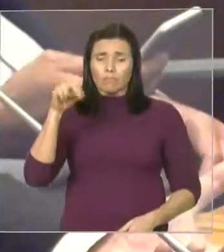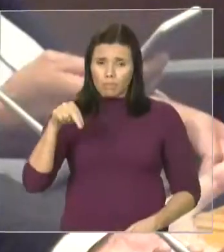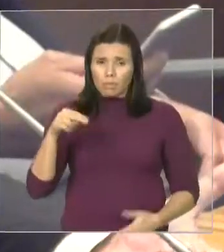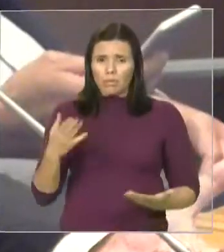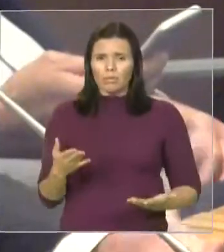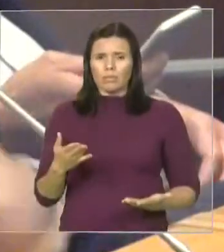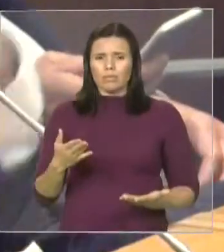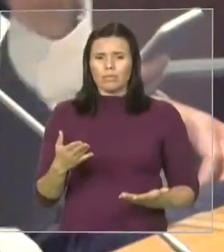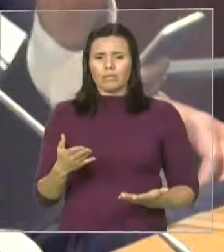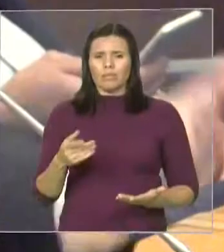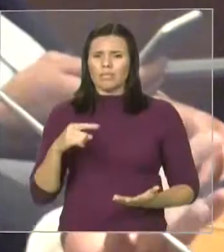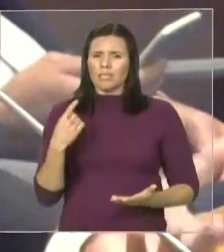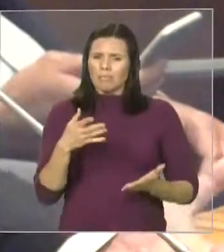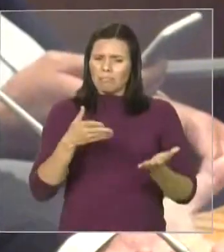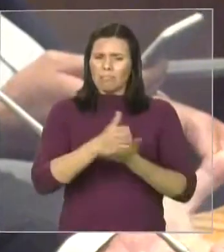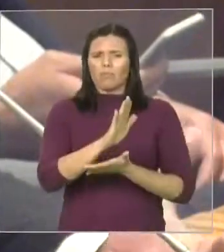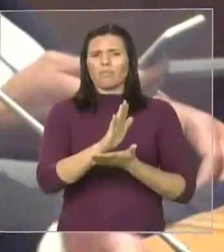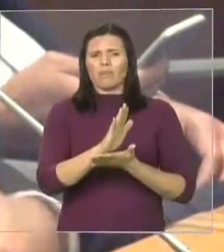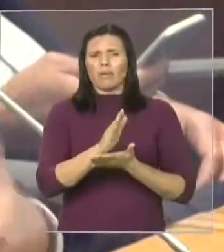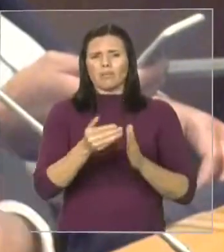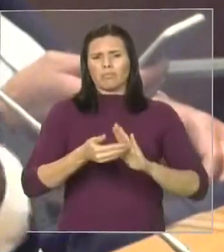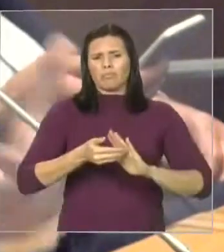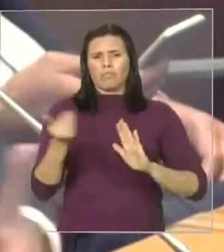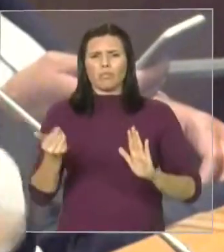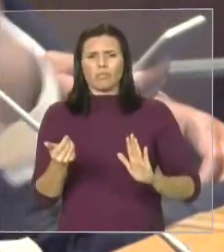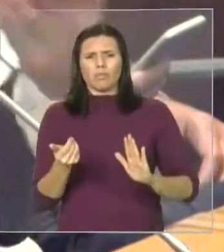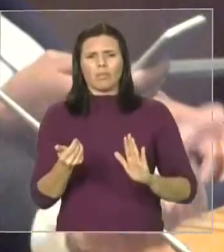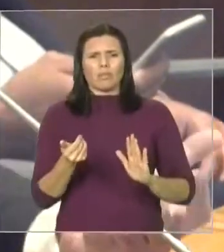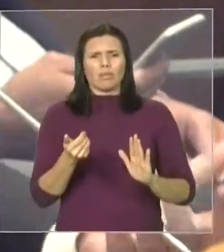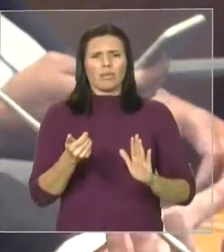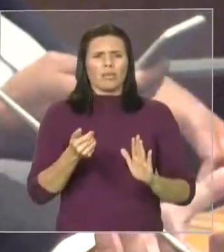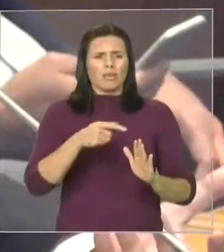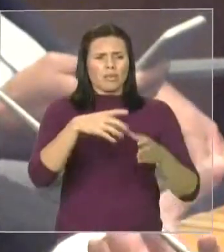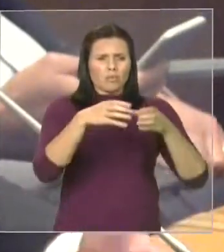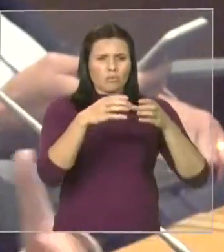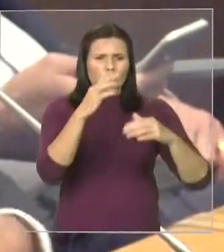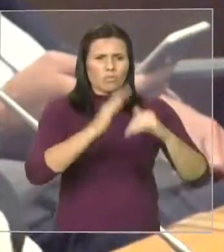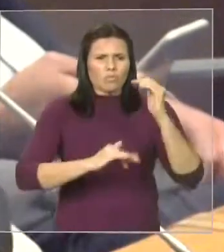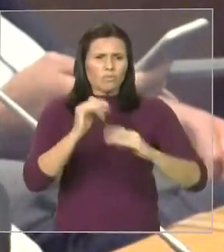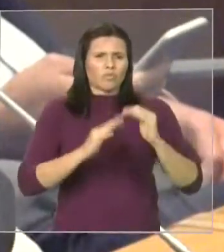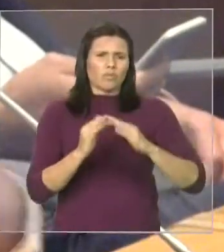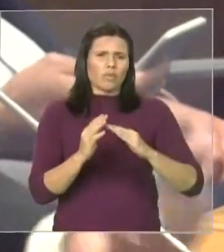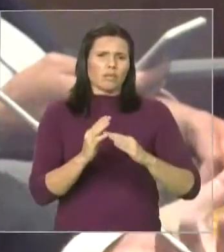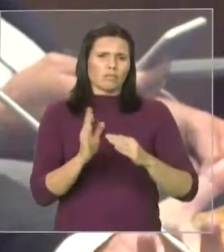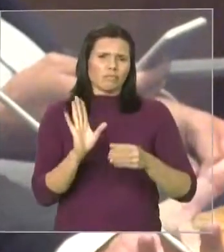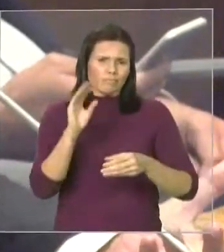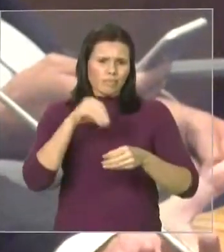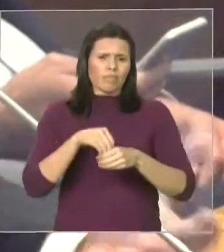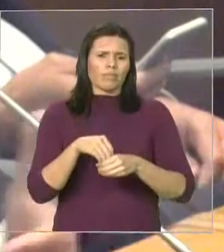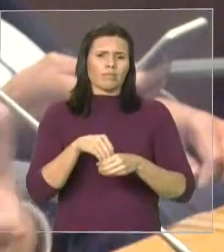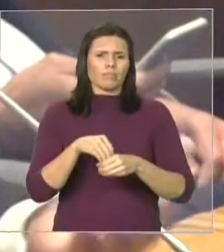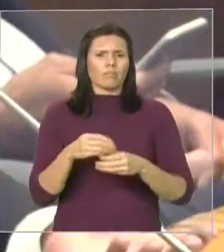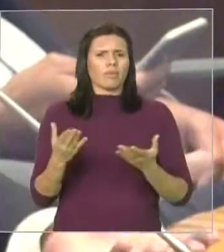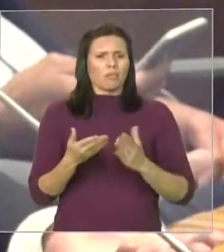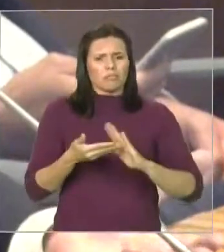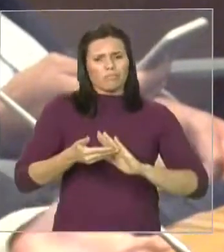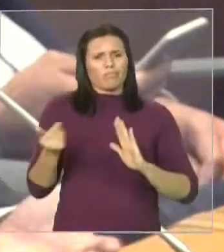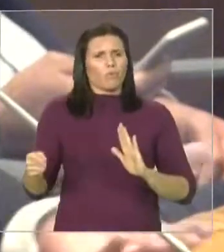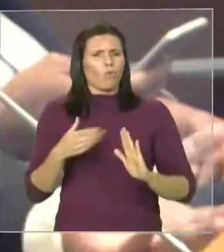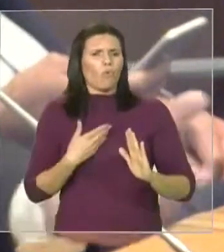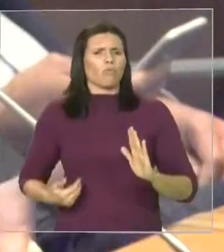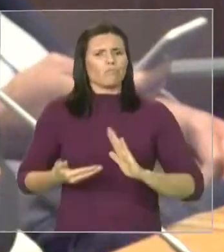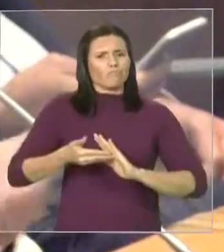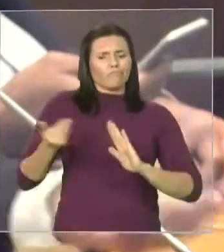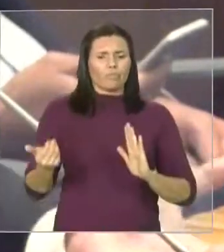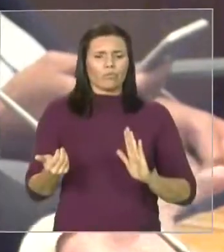para esse fundo, não dialogar com eles e excluir categorias que já faziam parte desse conselho, é um equívoco brutal. E mostrou que foi